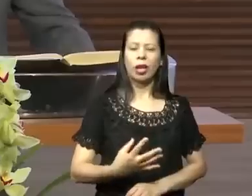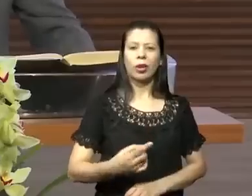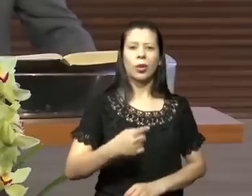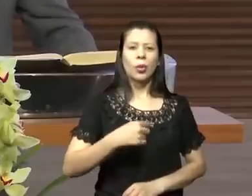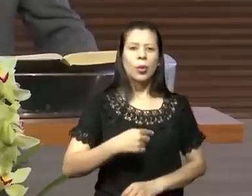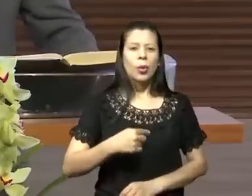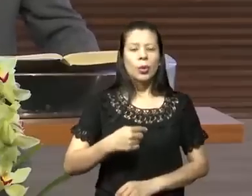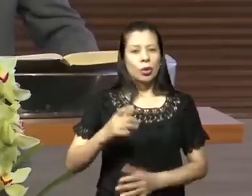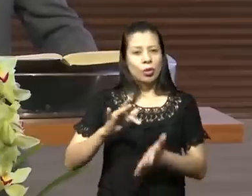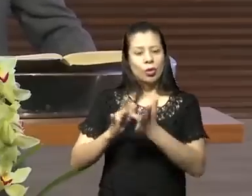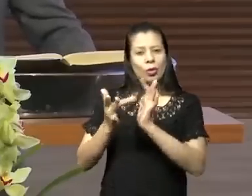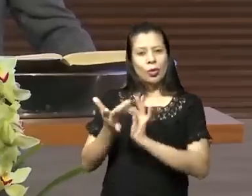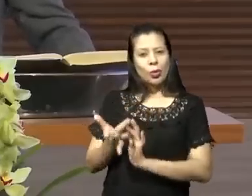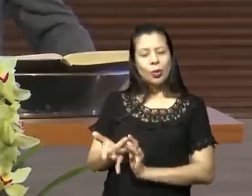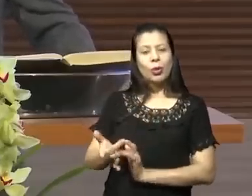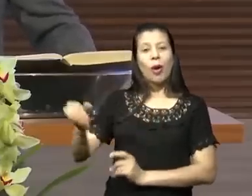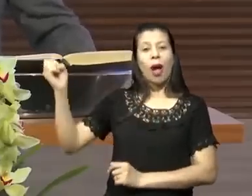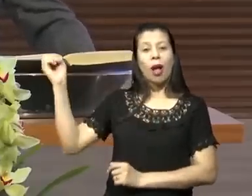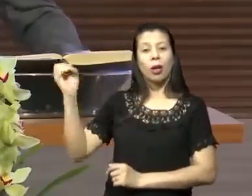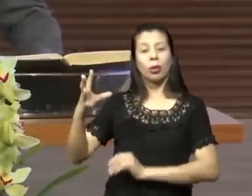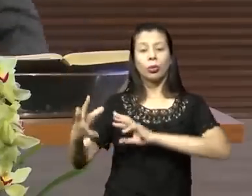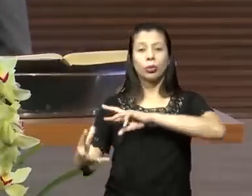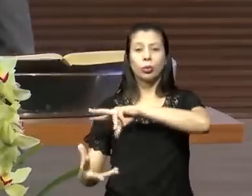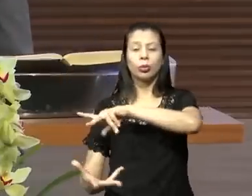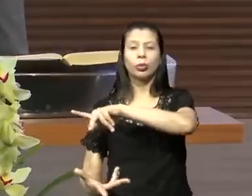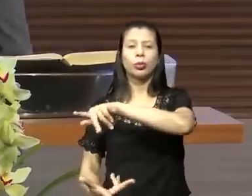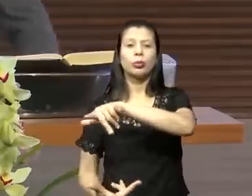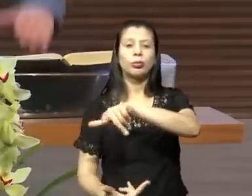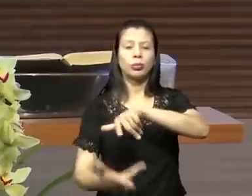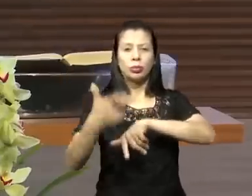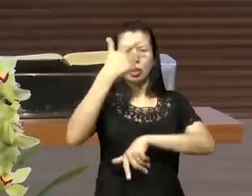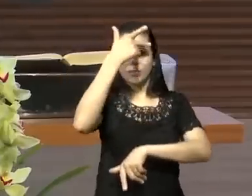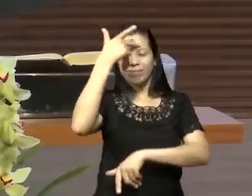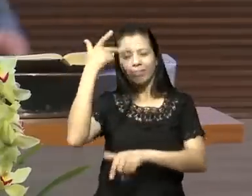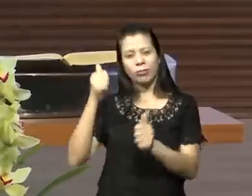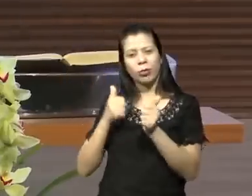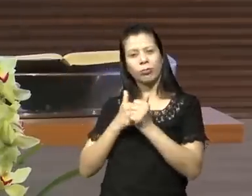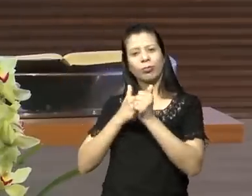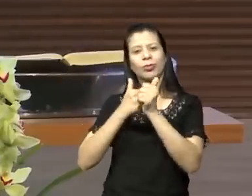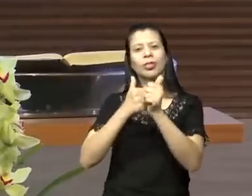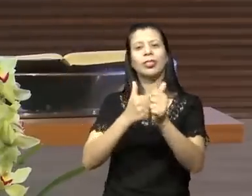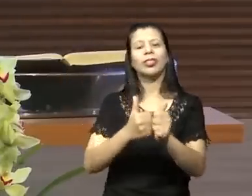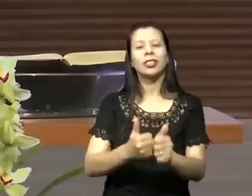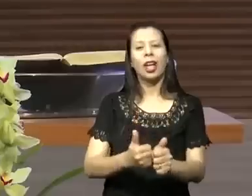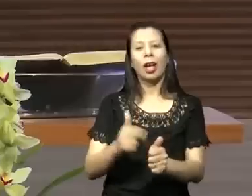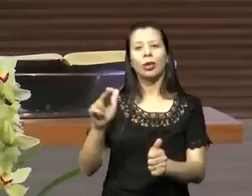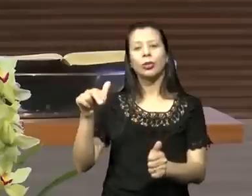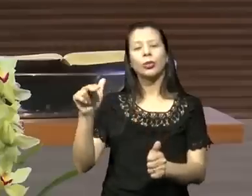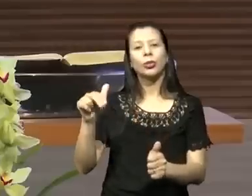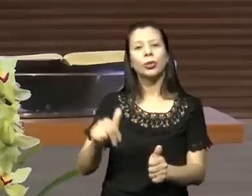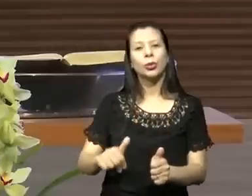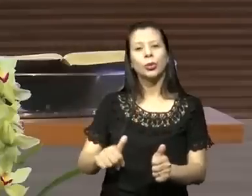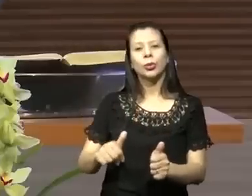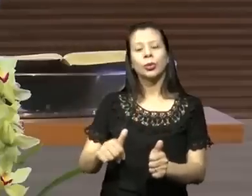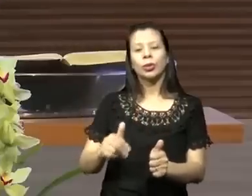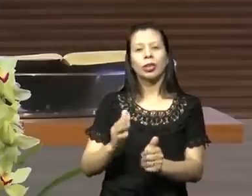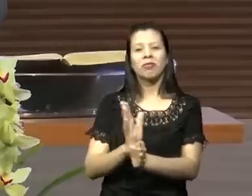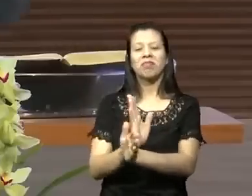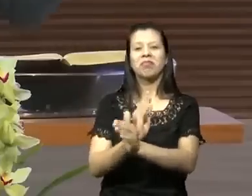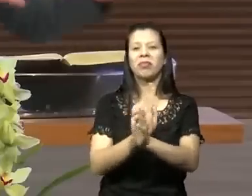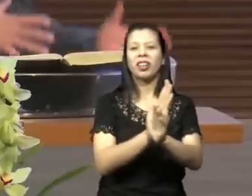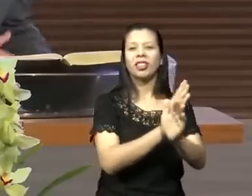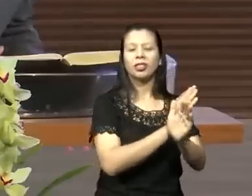trevas pelo contrário terá Luz da Vida vamos lá o que que aconteceu naquele dia Jesus Jesus